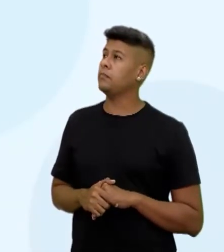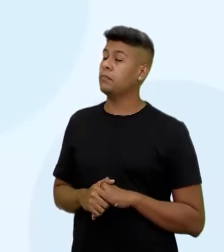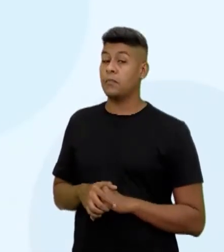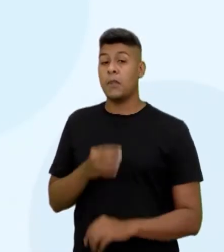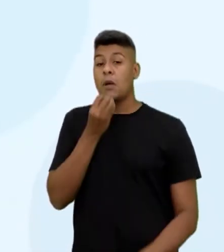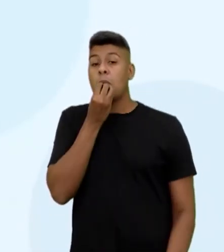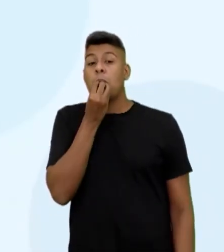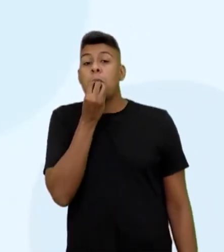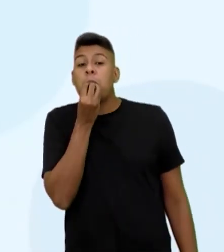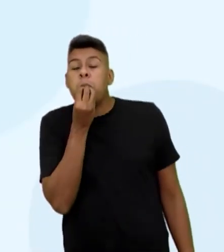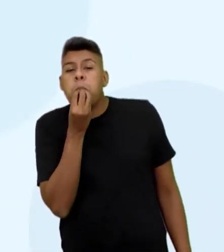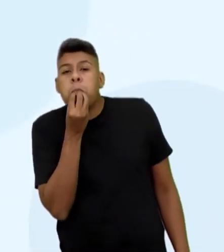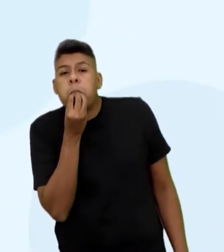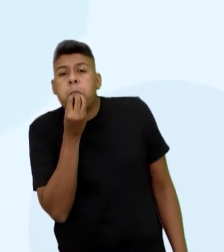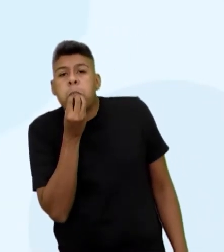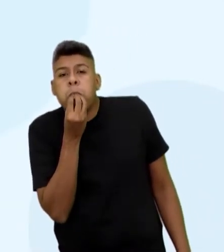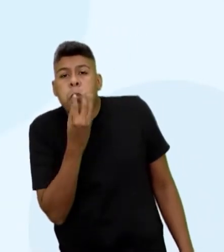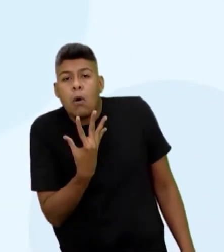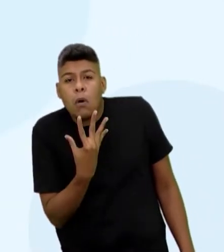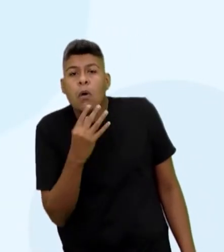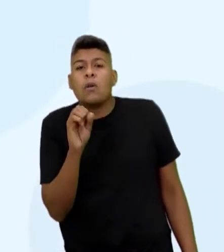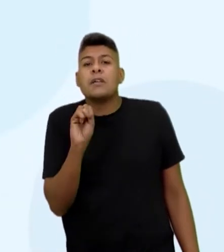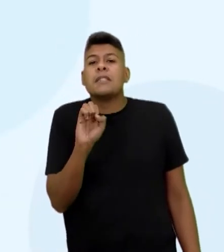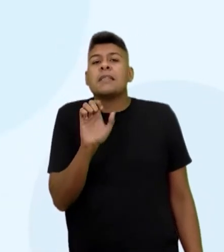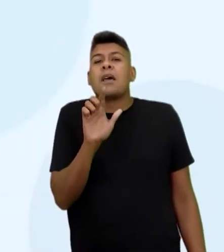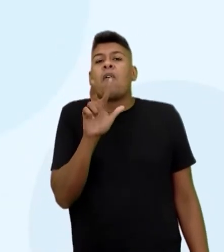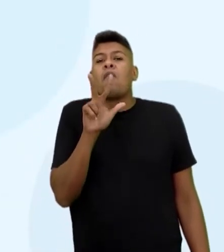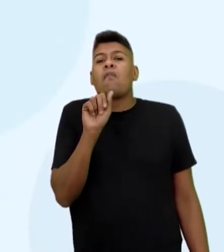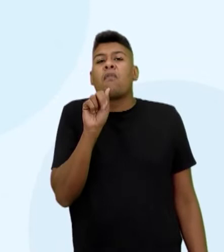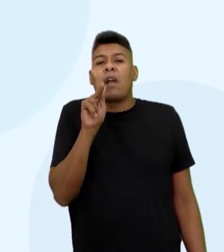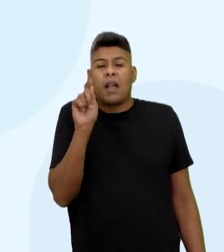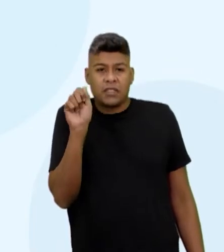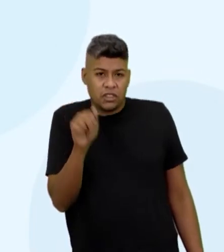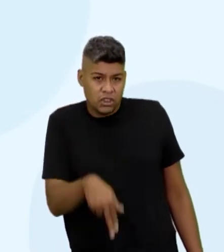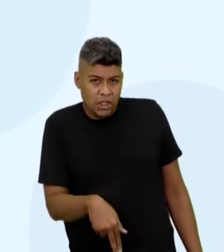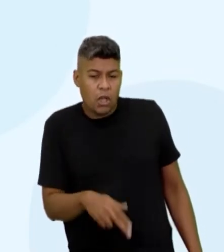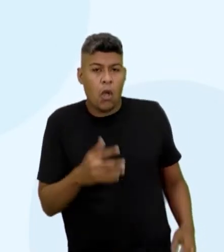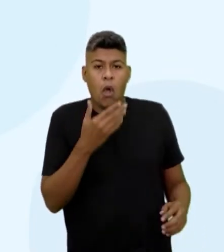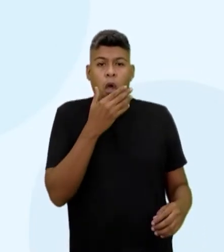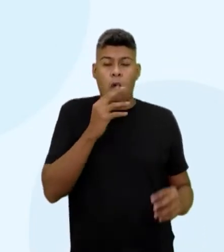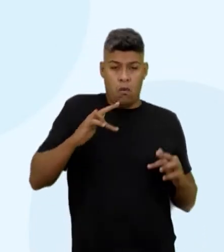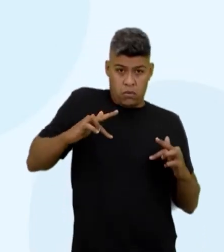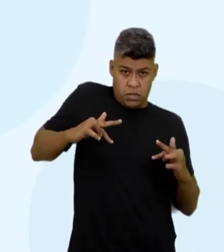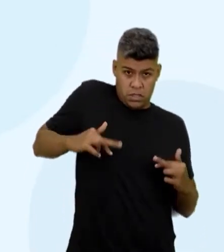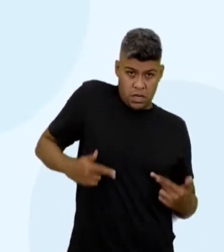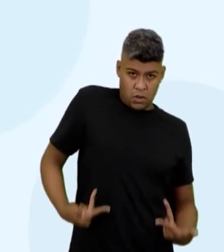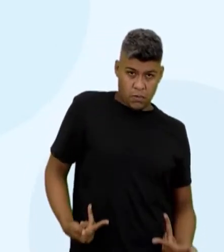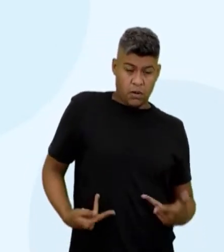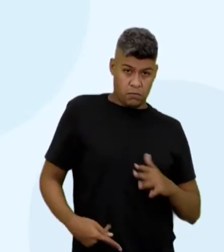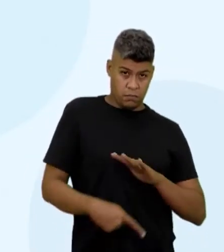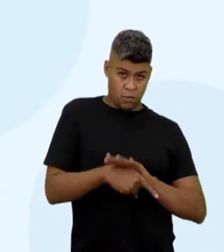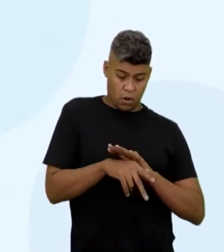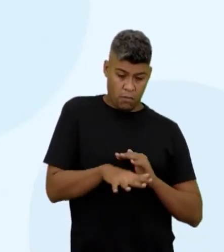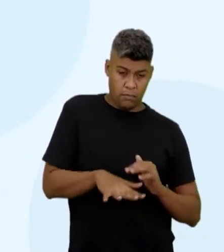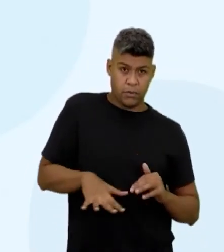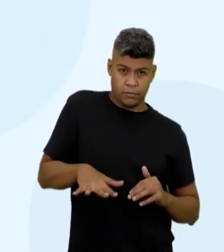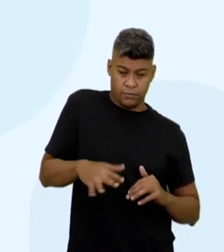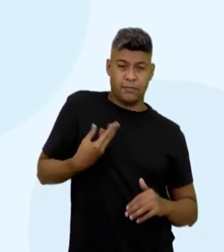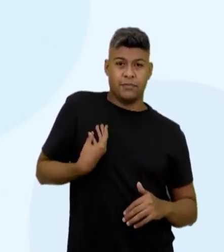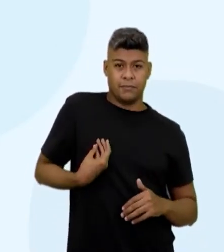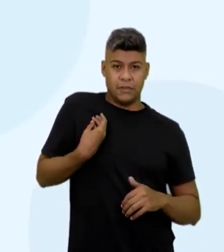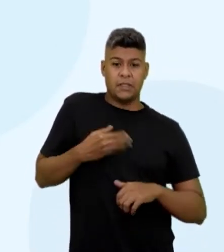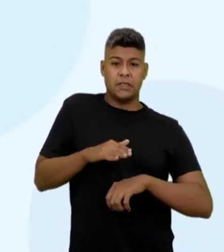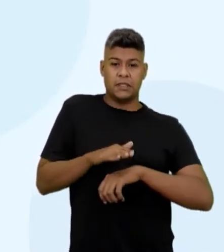bom selvagem que era né o homem o ser humano típico desse momento aí